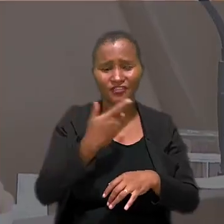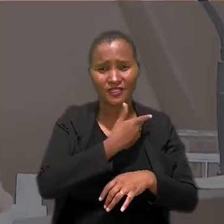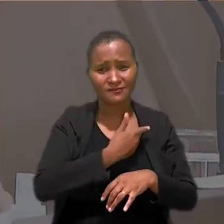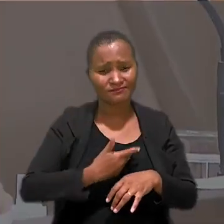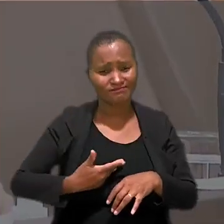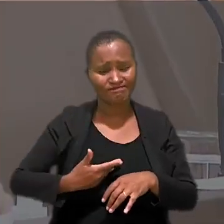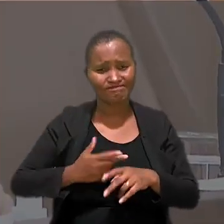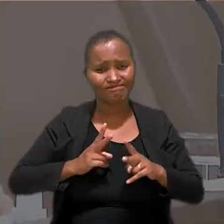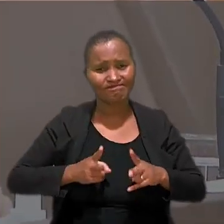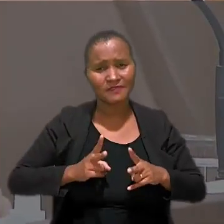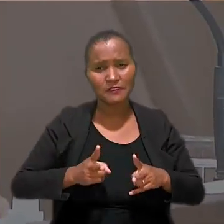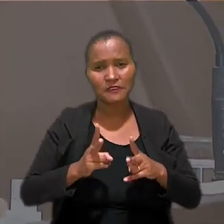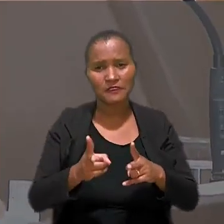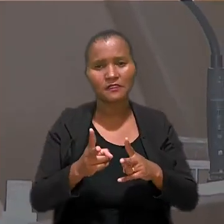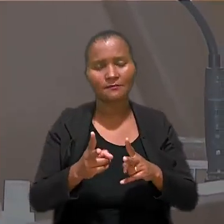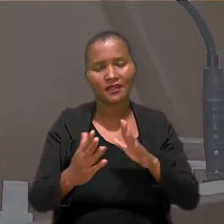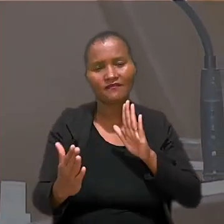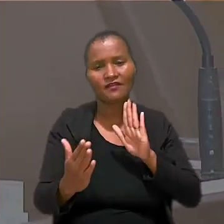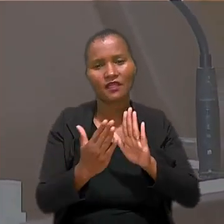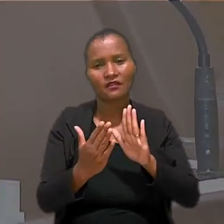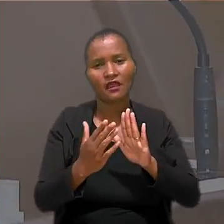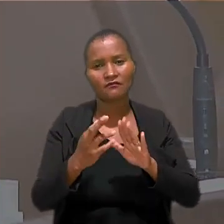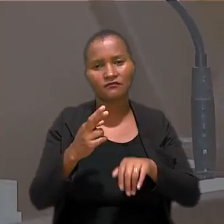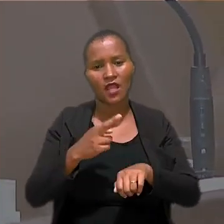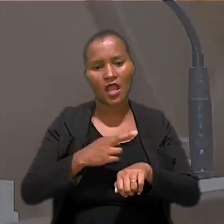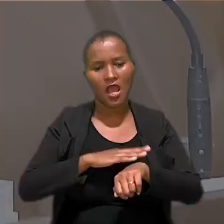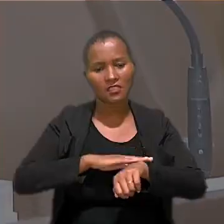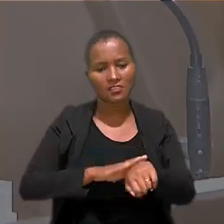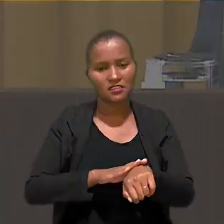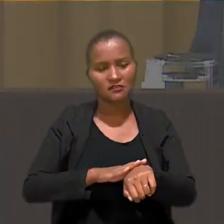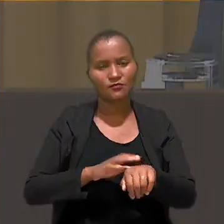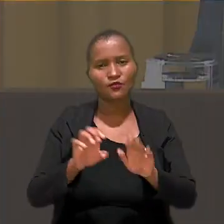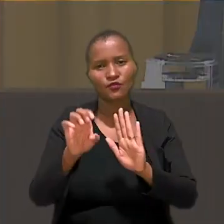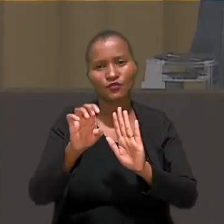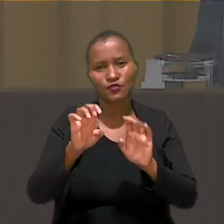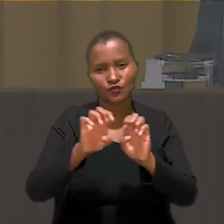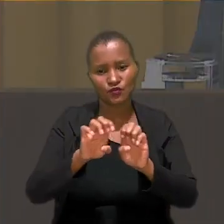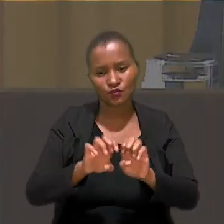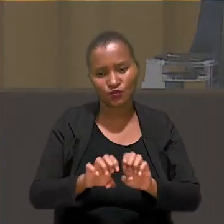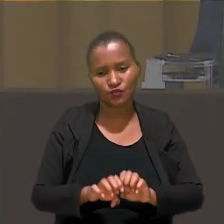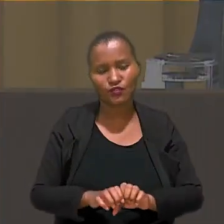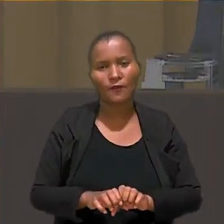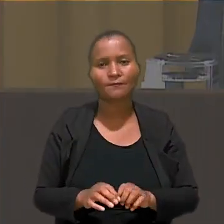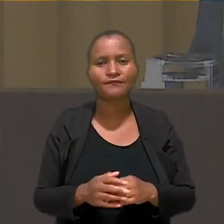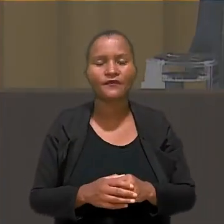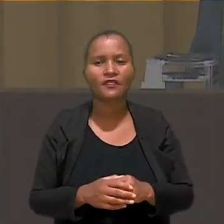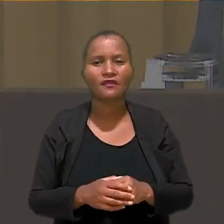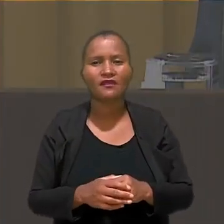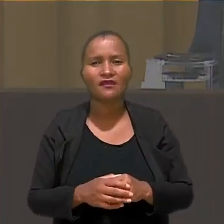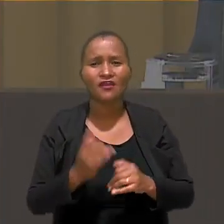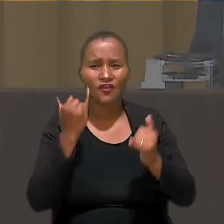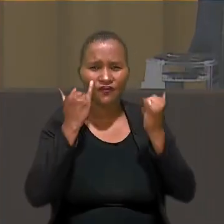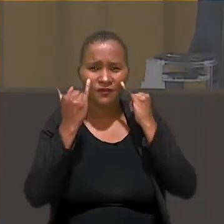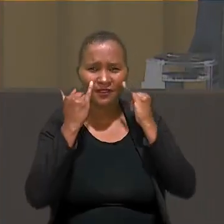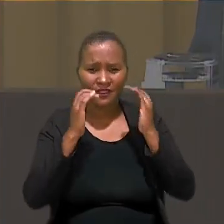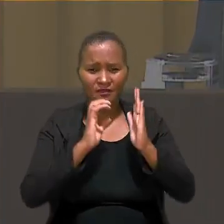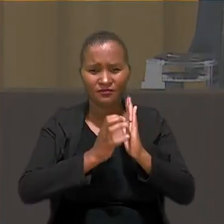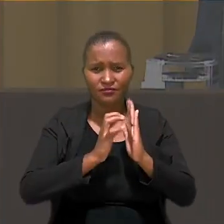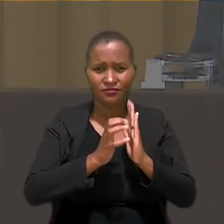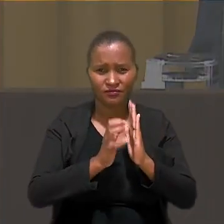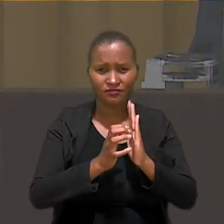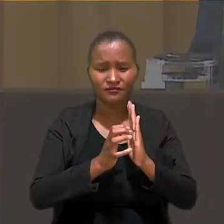políticas públicas eficazes no enfrentamento ao racismo estrutural. Segundo o Banco de Dados do